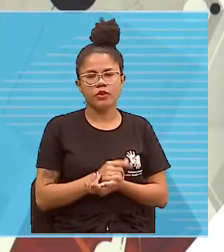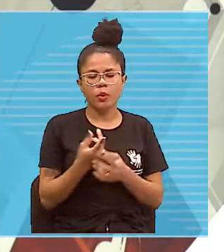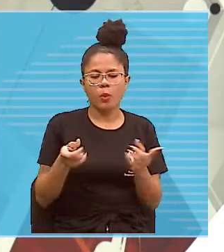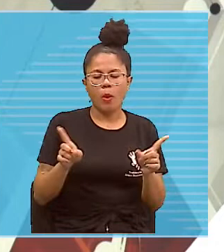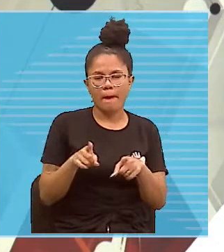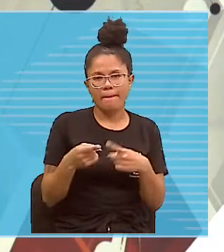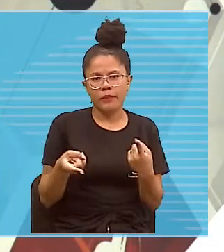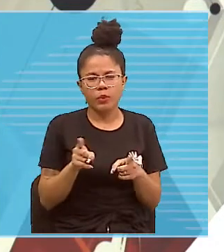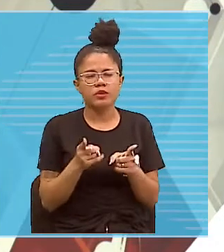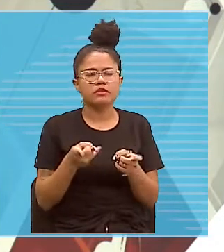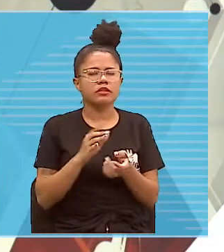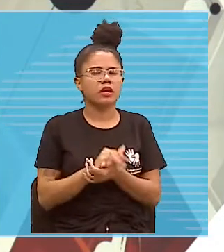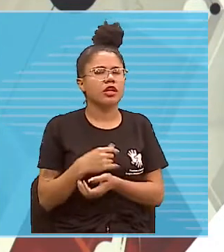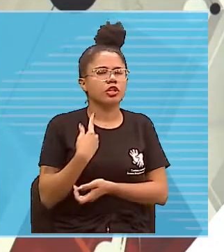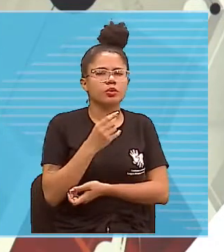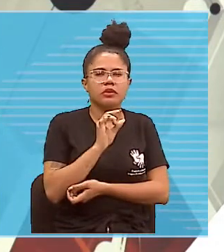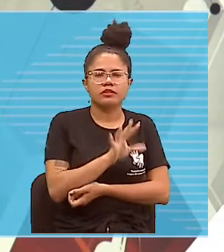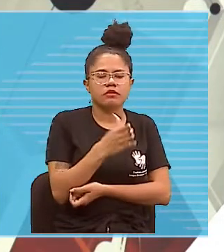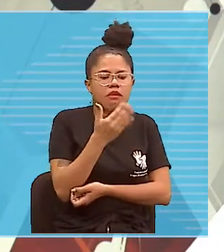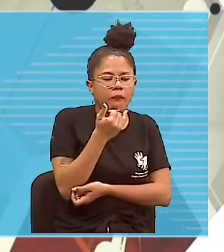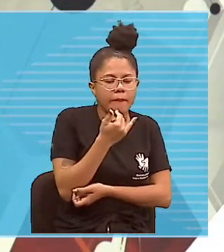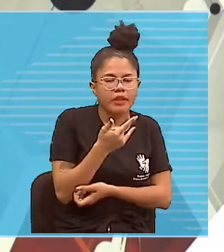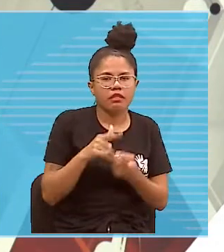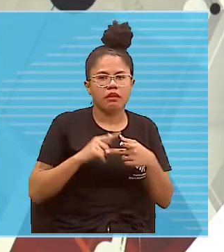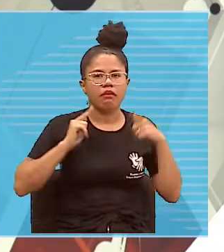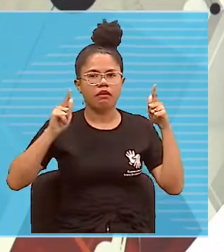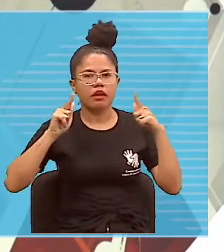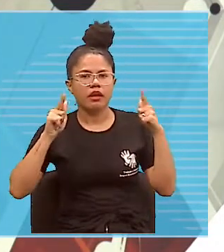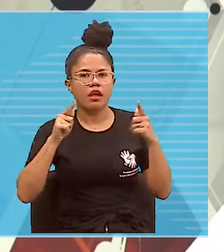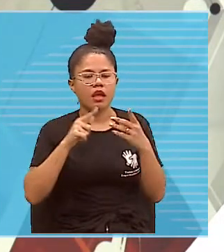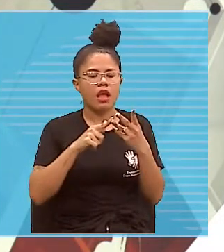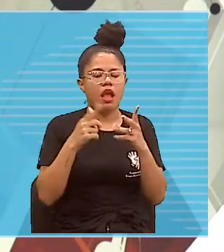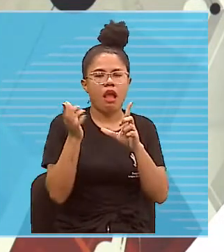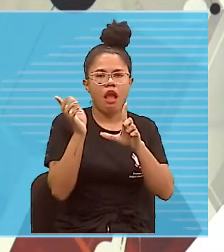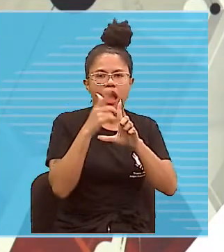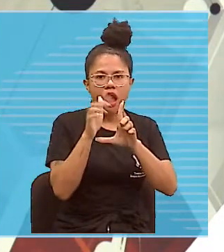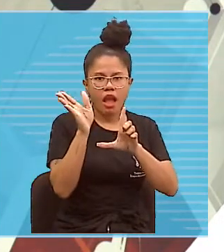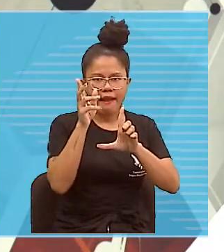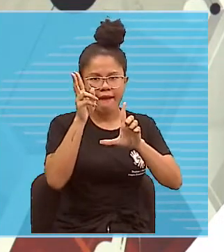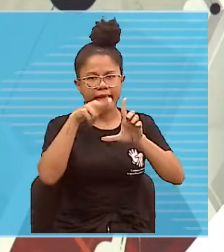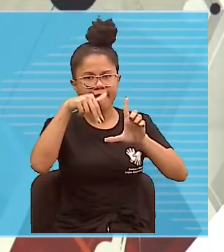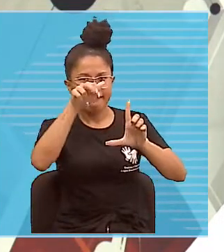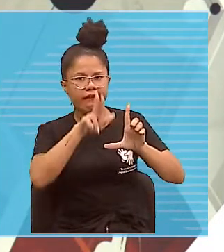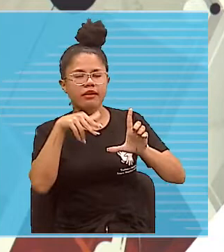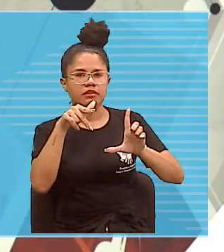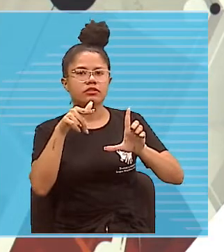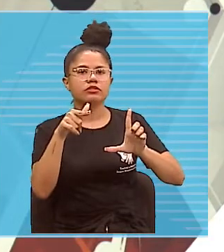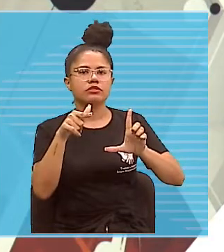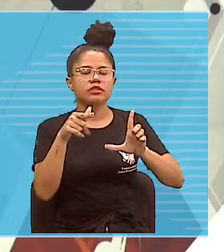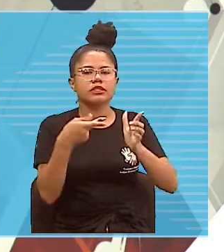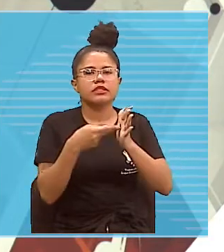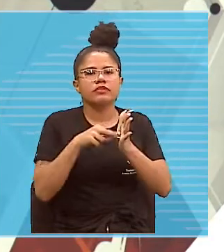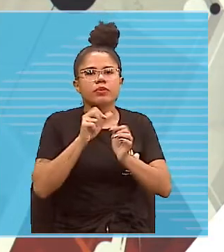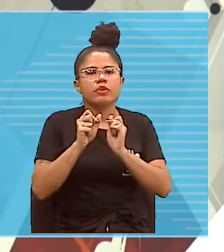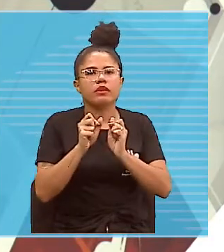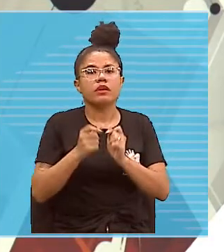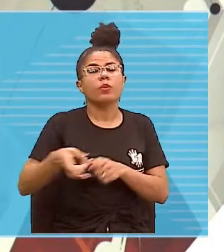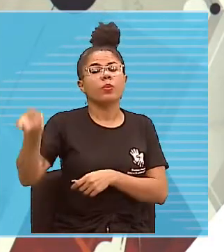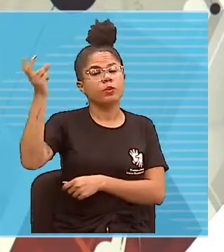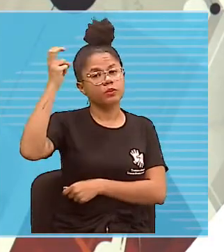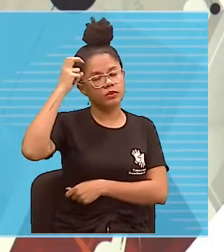quer diversão e arte. Isso é importante também, cultura. Então, vamos se engajar, vamos